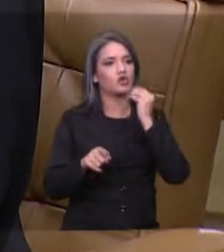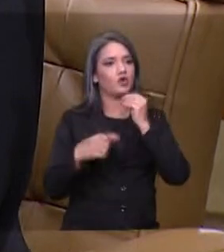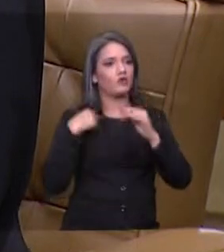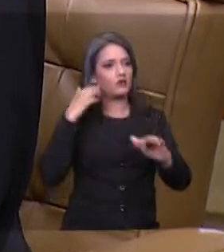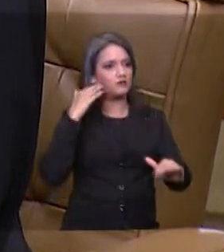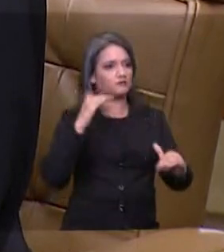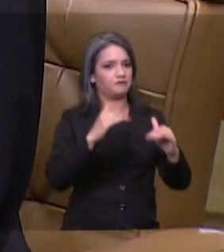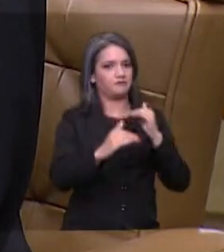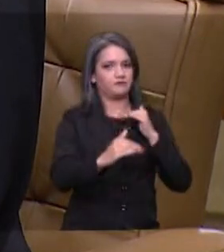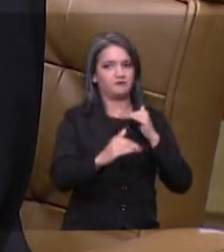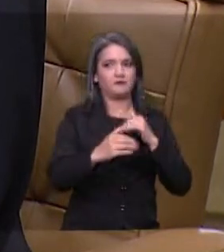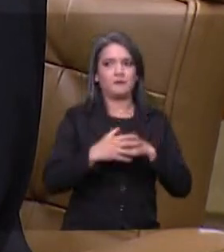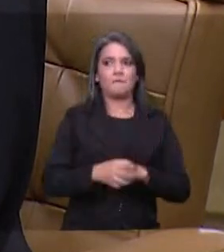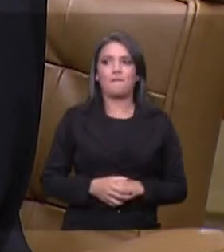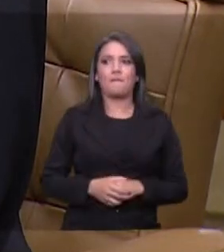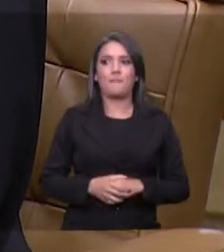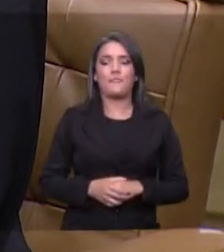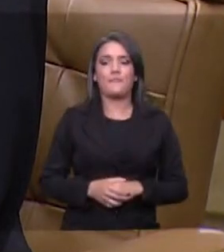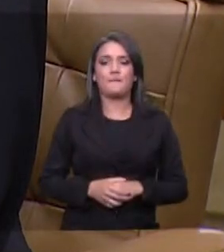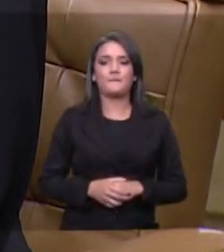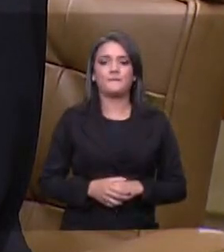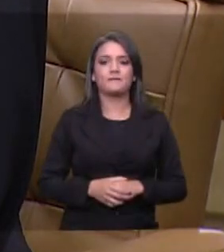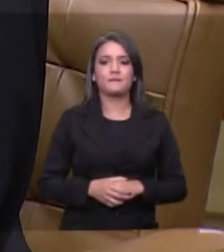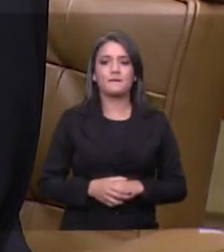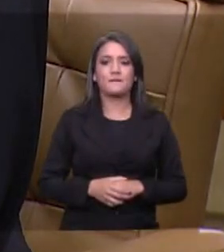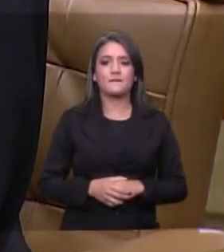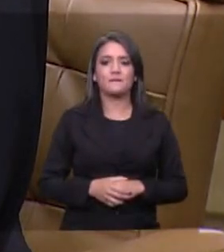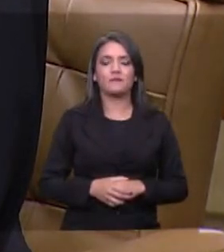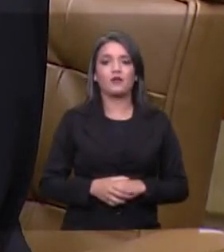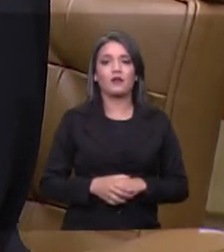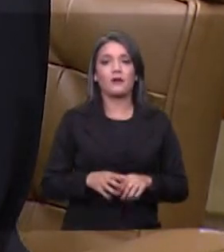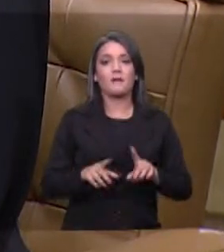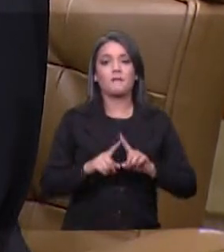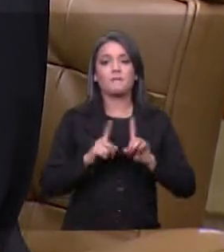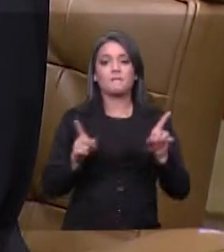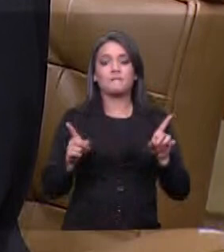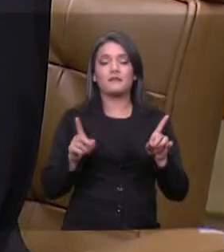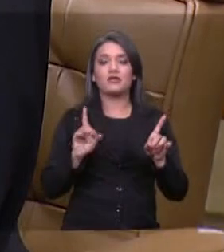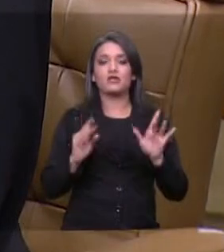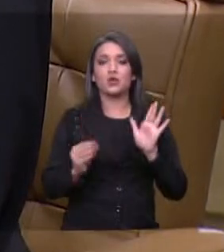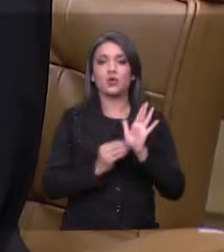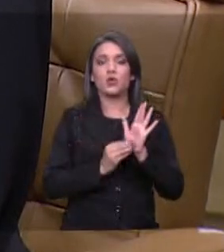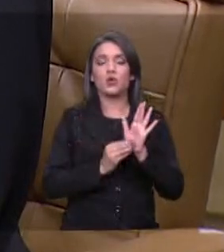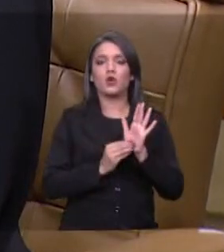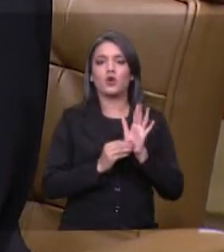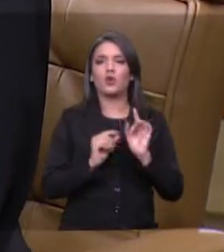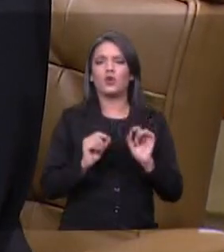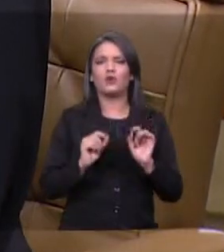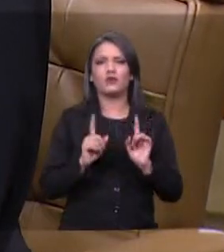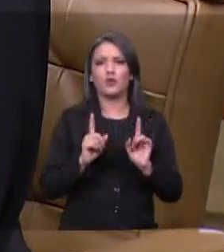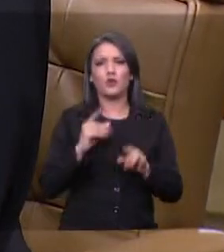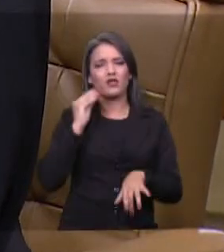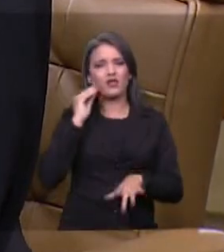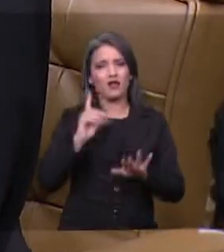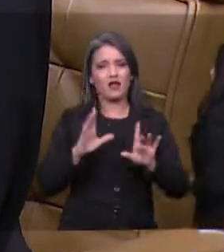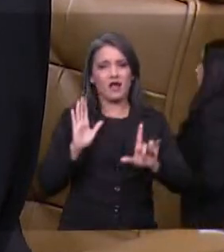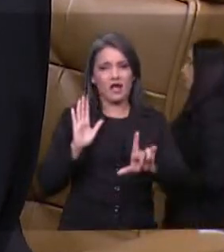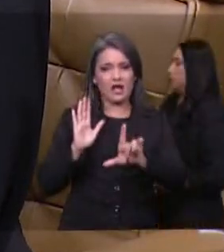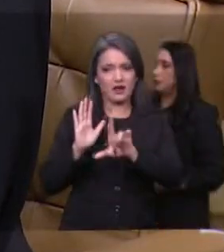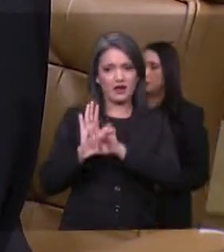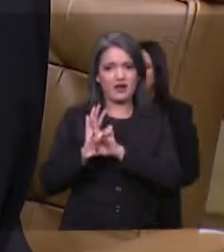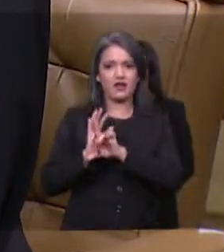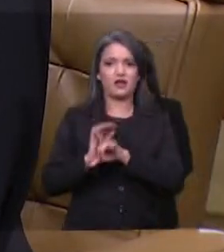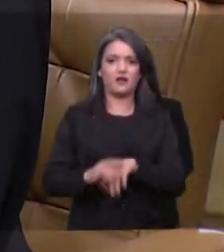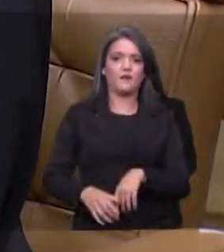Toffoli, apenas para incluir aqui, ou entender que a lei, ao